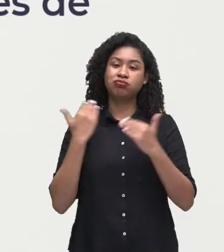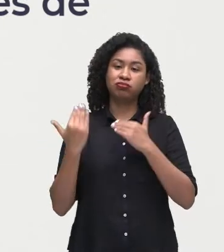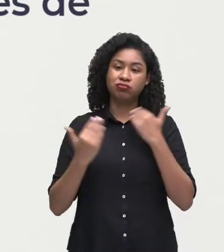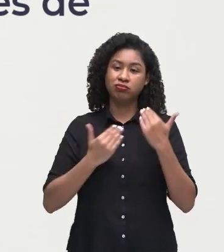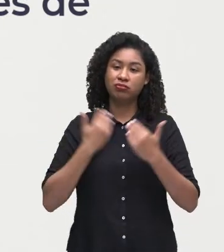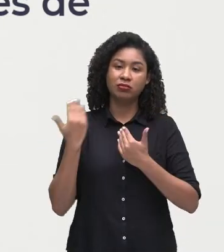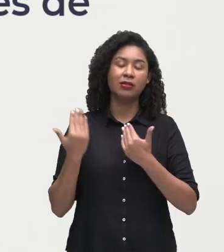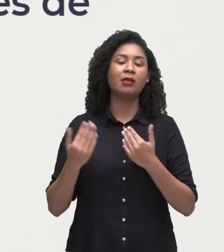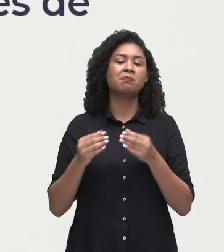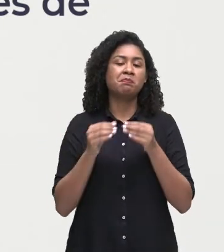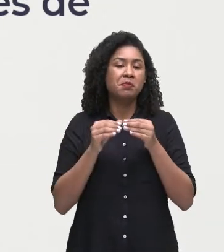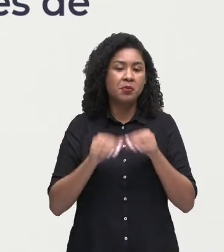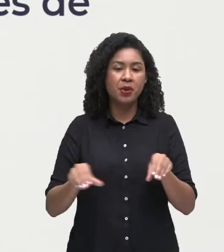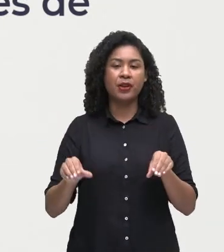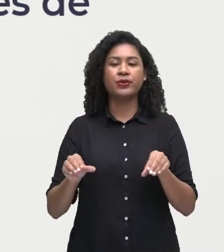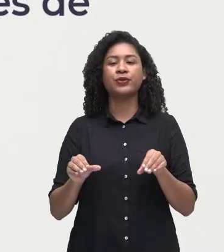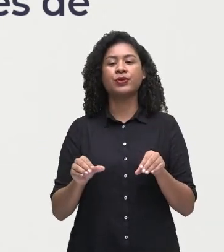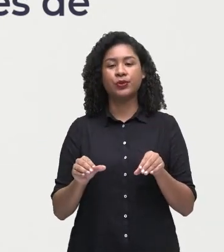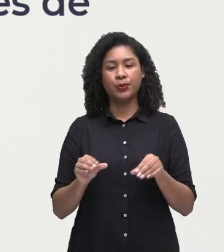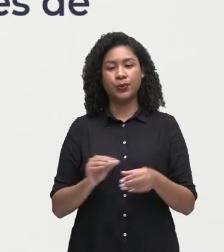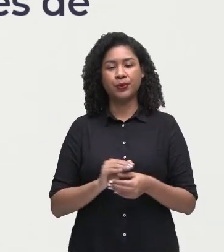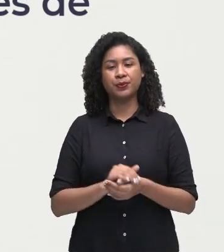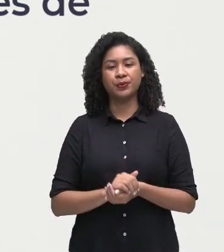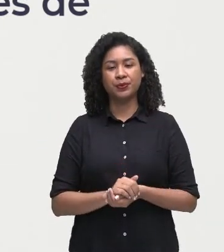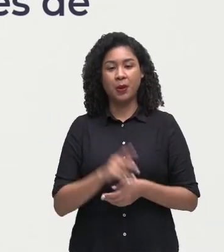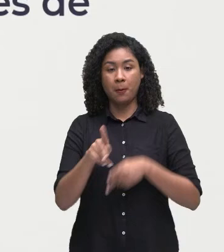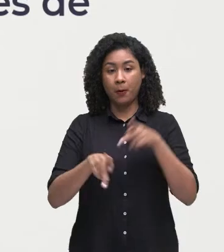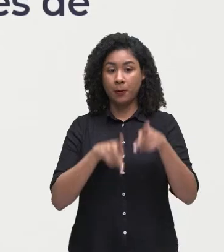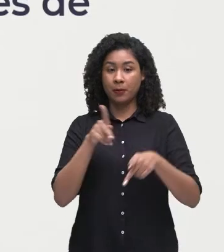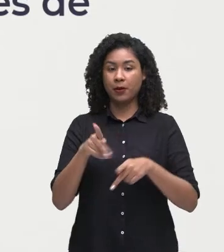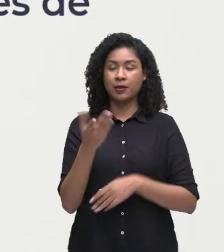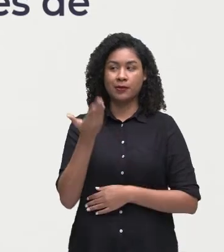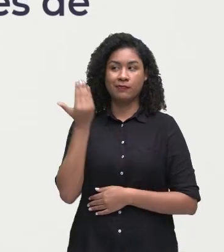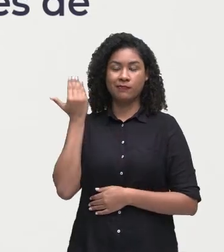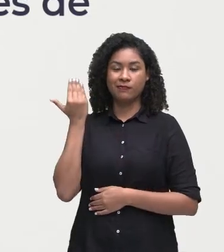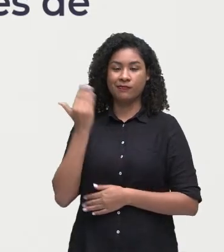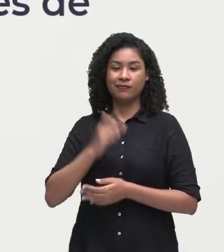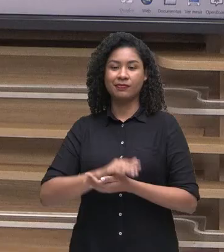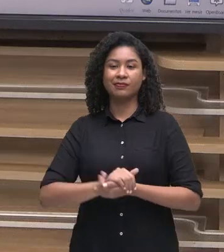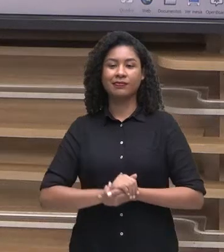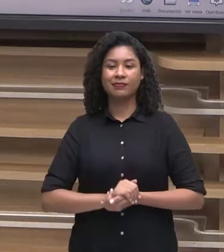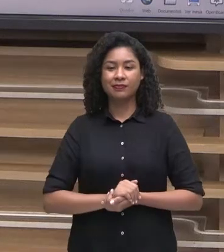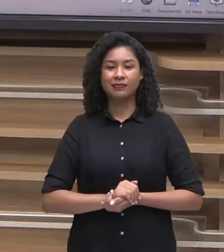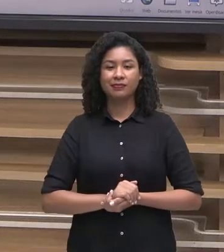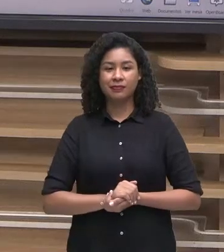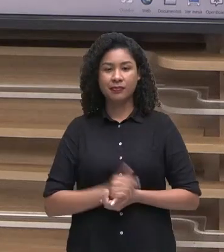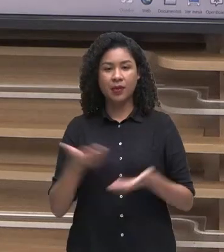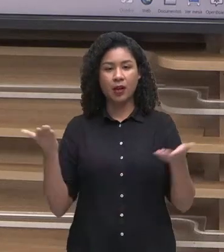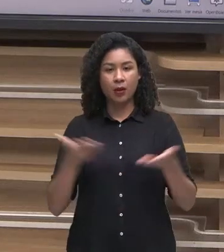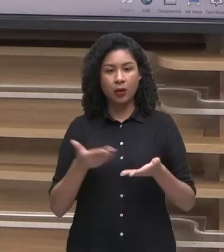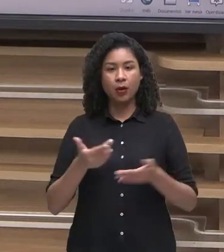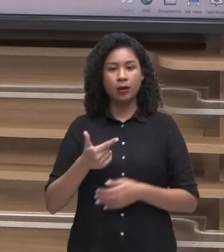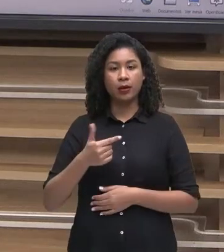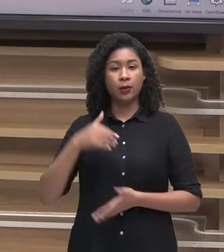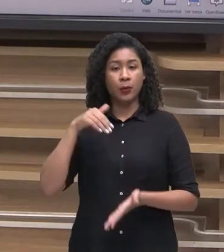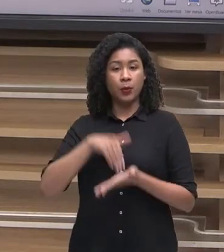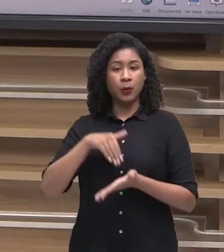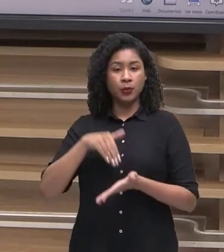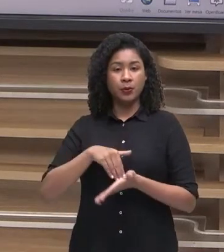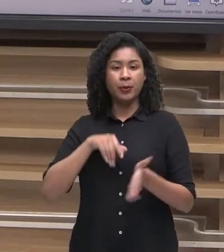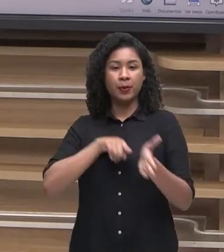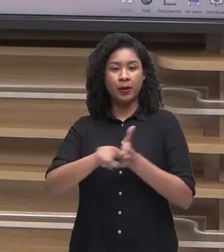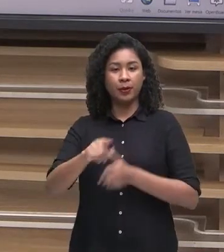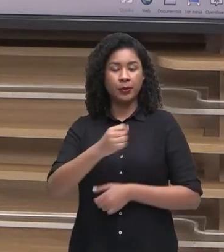afetou, pela proporção relativa à população daquela época. Vamos agora para mais uma questão, a quarta e última